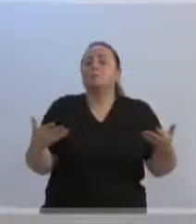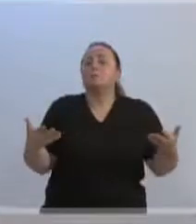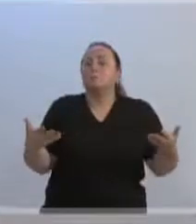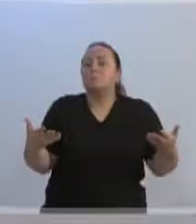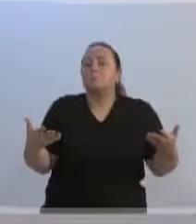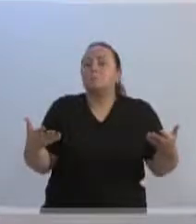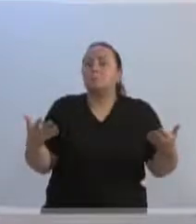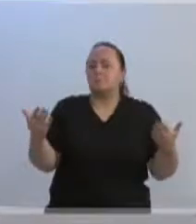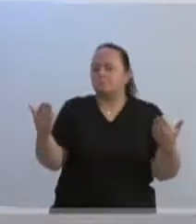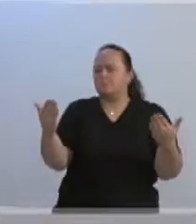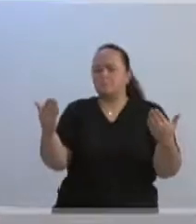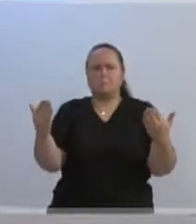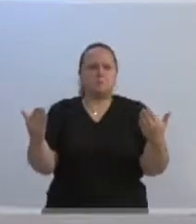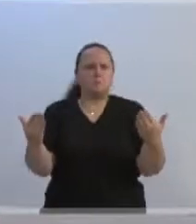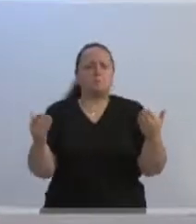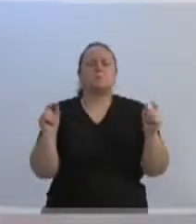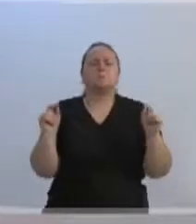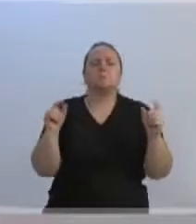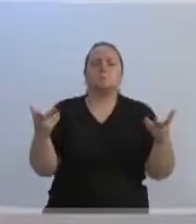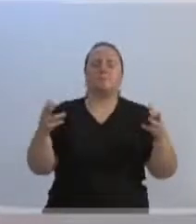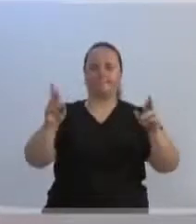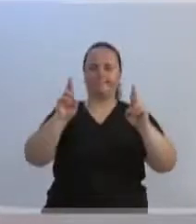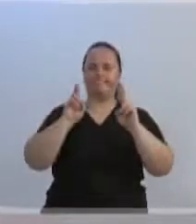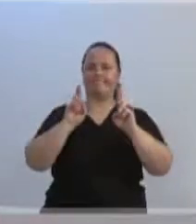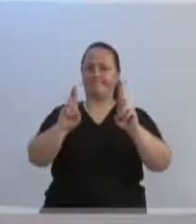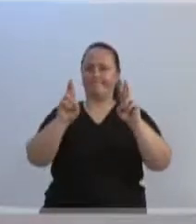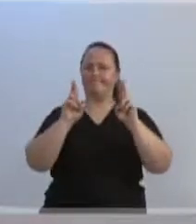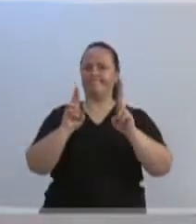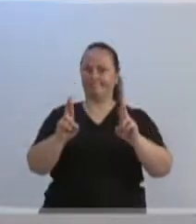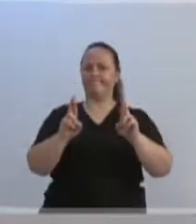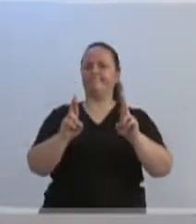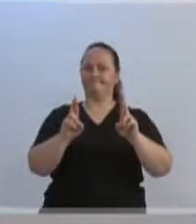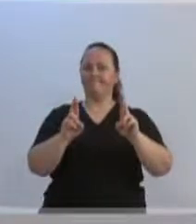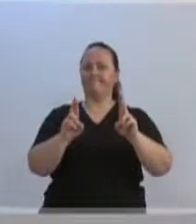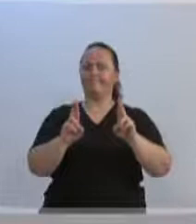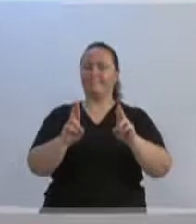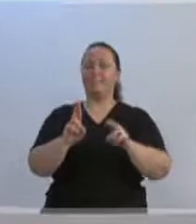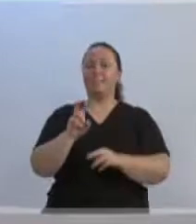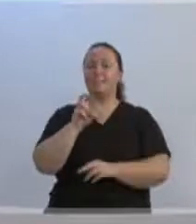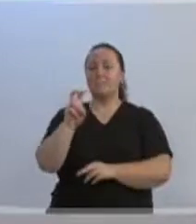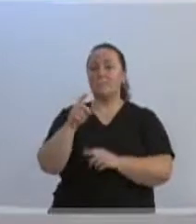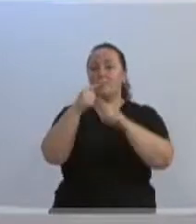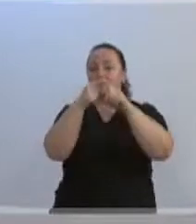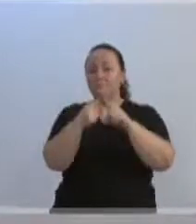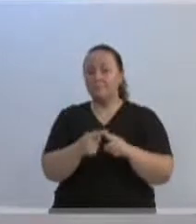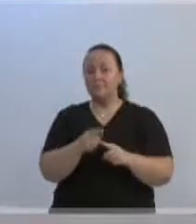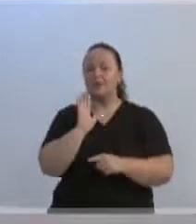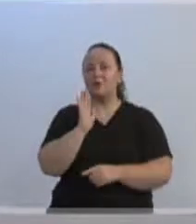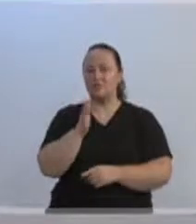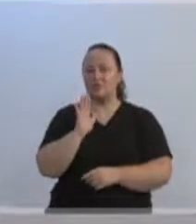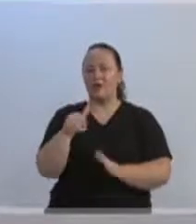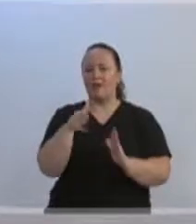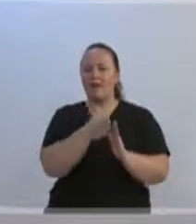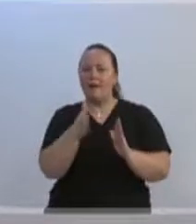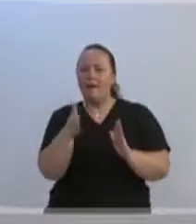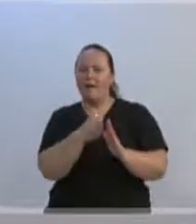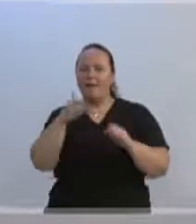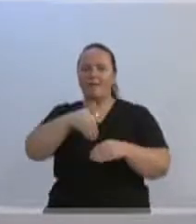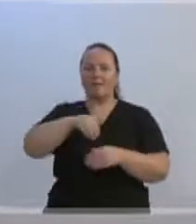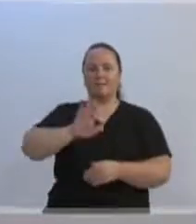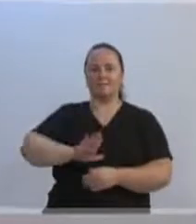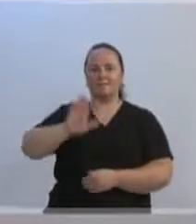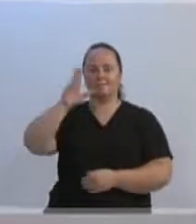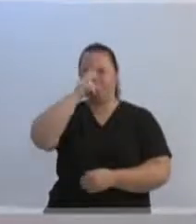que estamos esperando que estamos torcendo estamos nos 5 no quinto ano de mandato como prefeito na expectativa de ver tornando promessas em